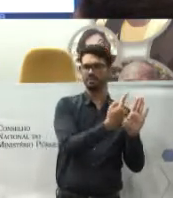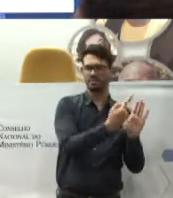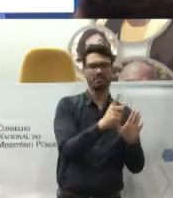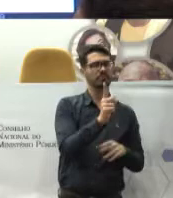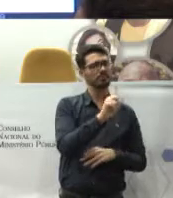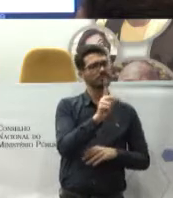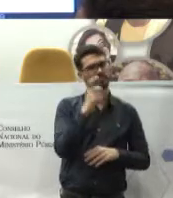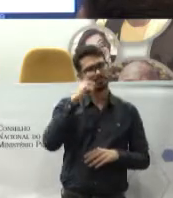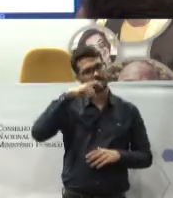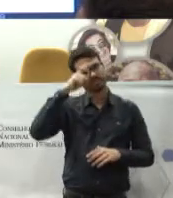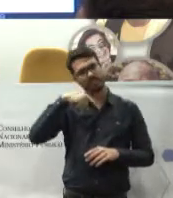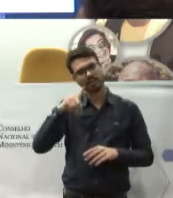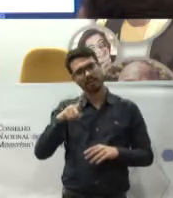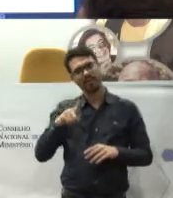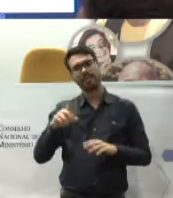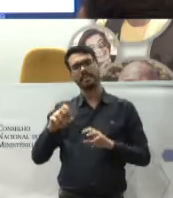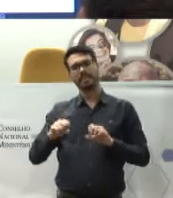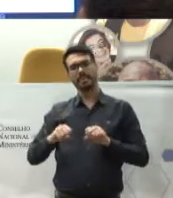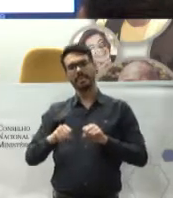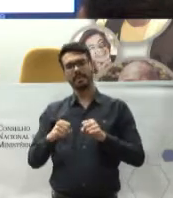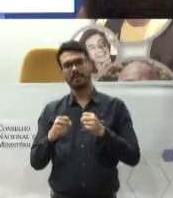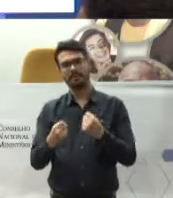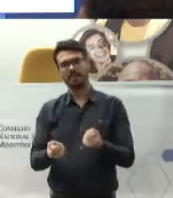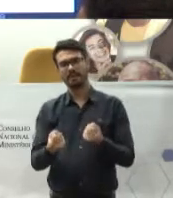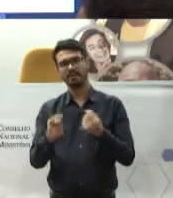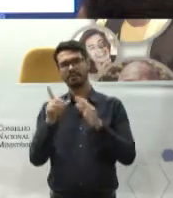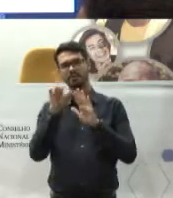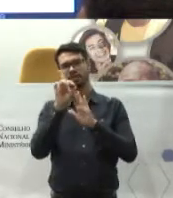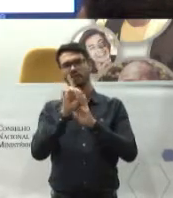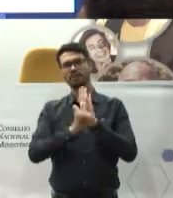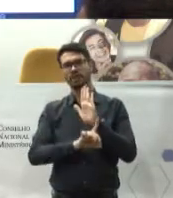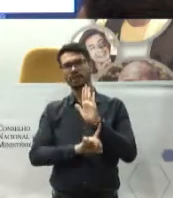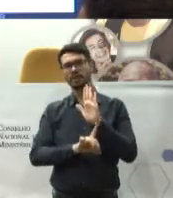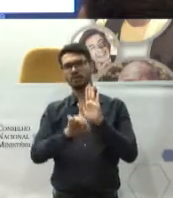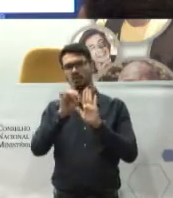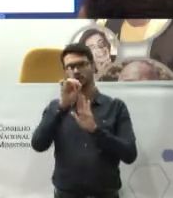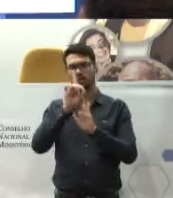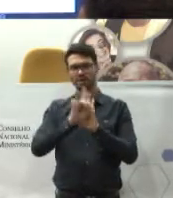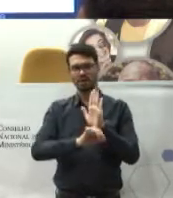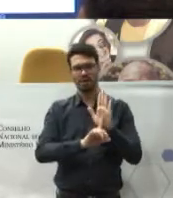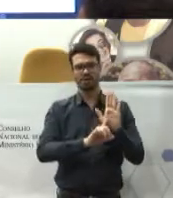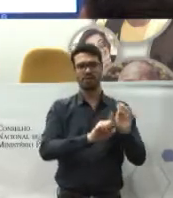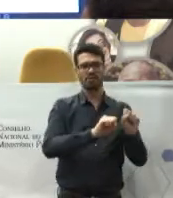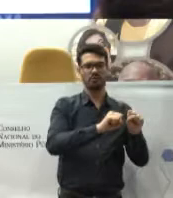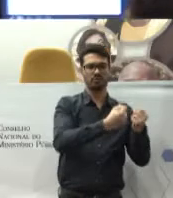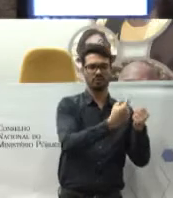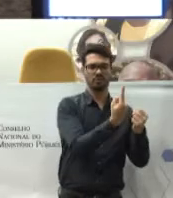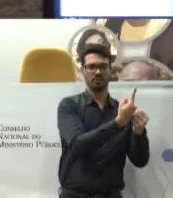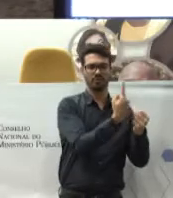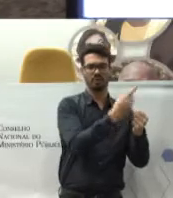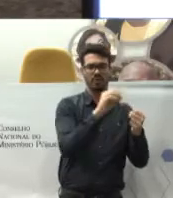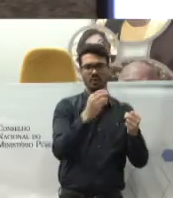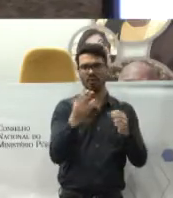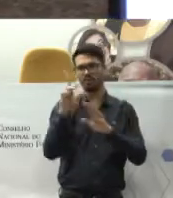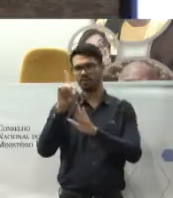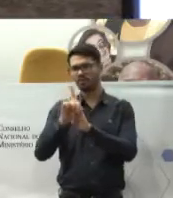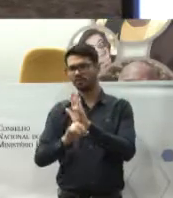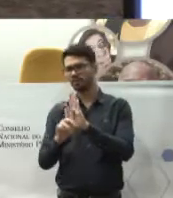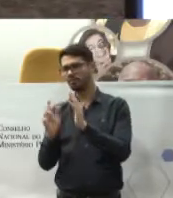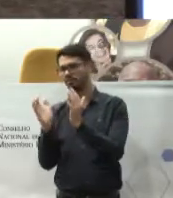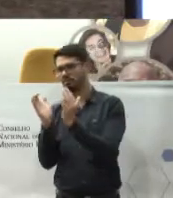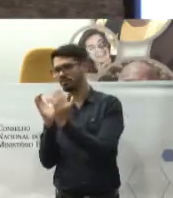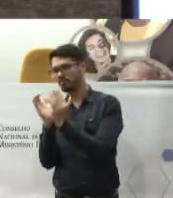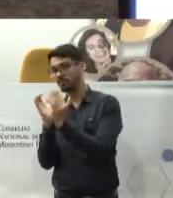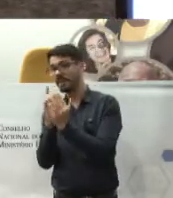Ronald Dworkin defende direitos. E direitos podem ser individuais ou coletivos. É dos Estados Unidos